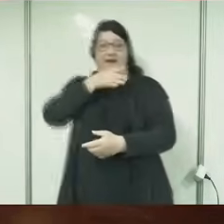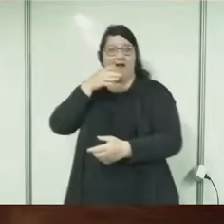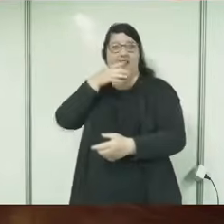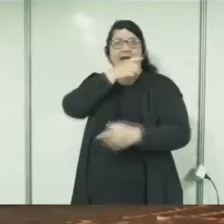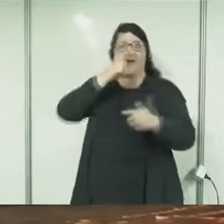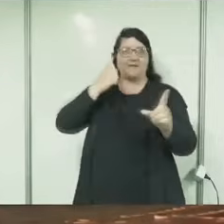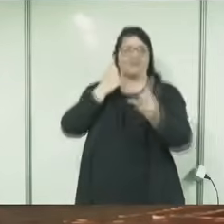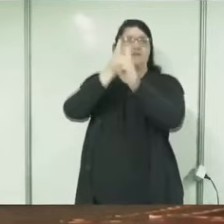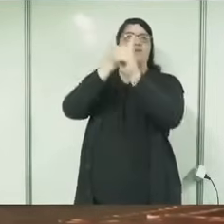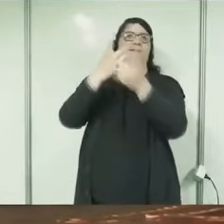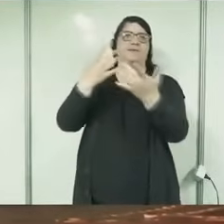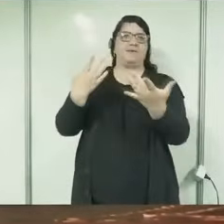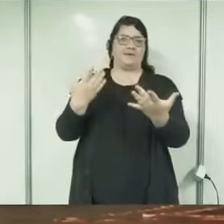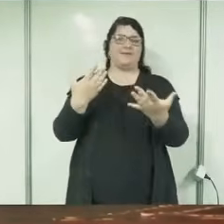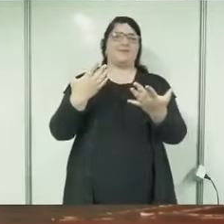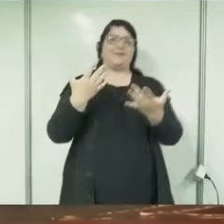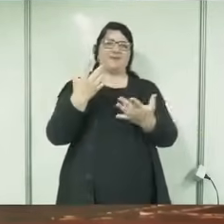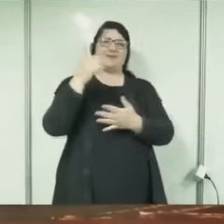pra chegar.